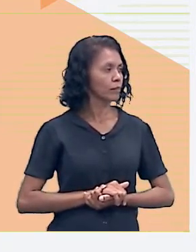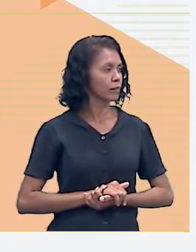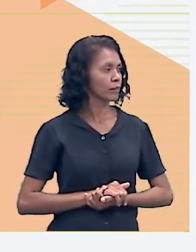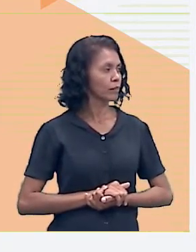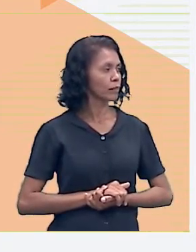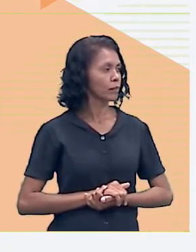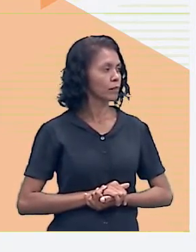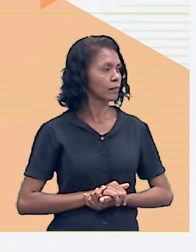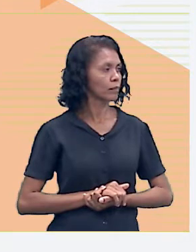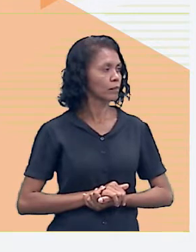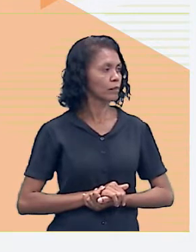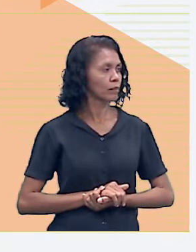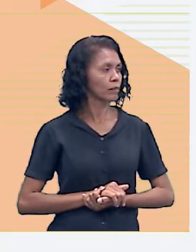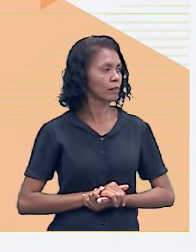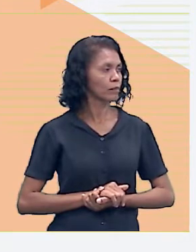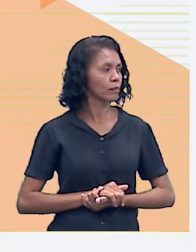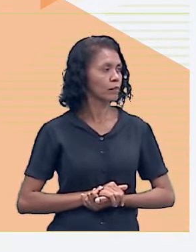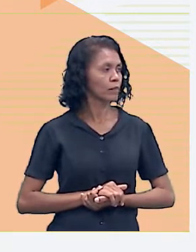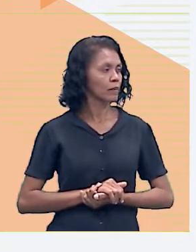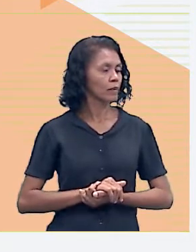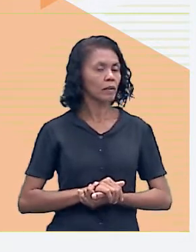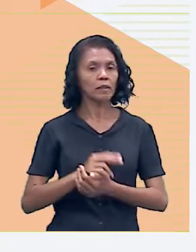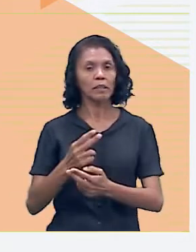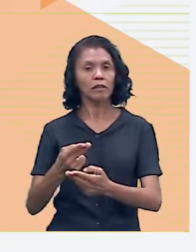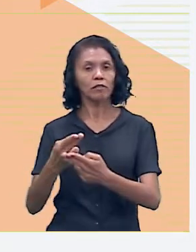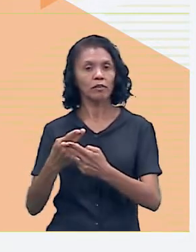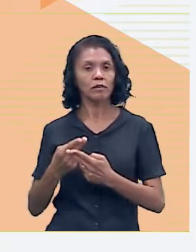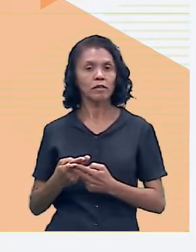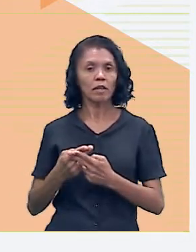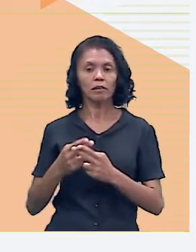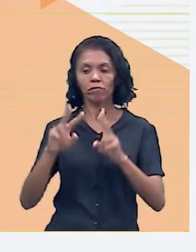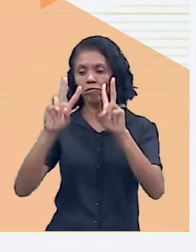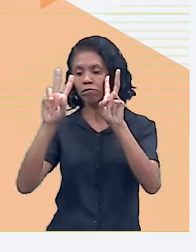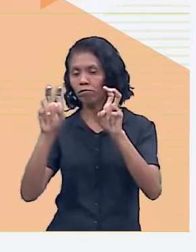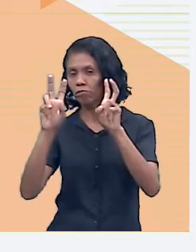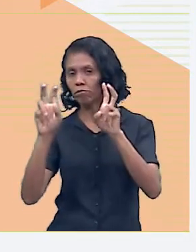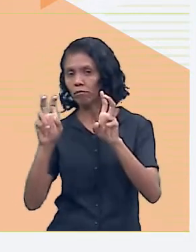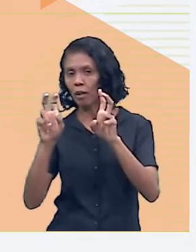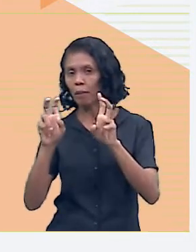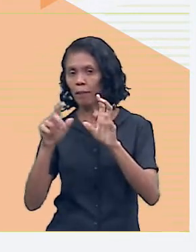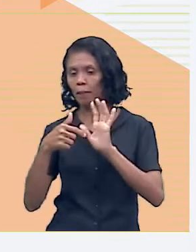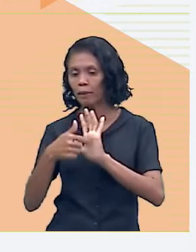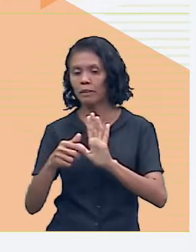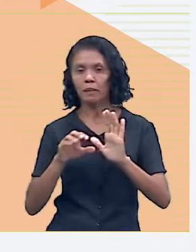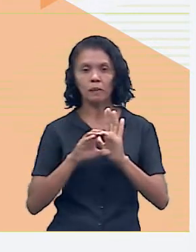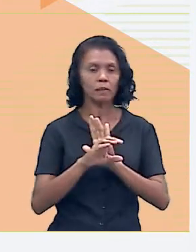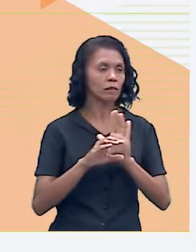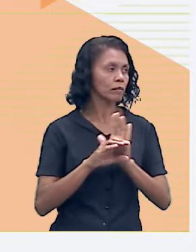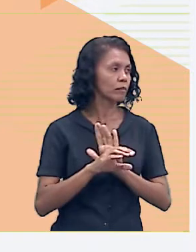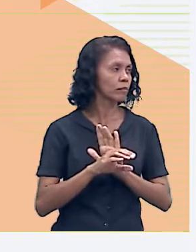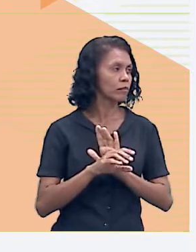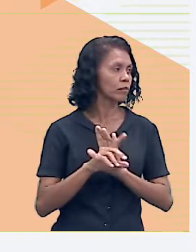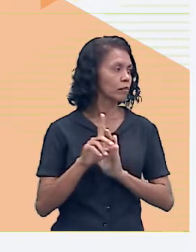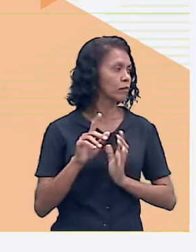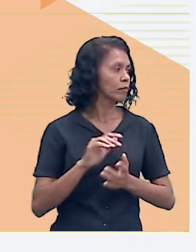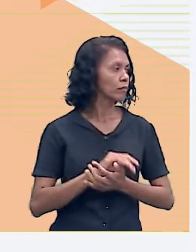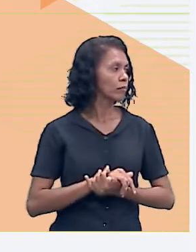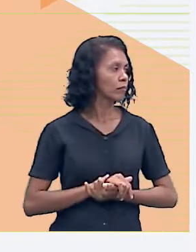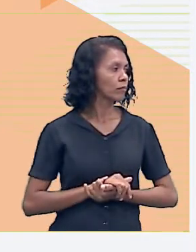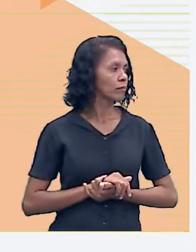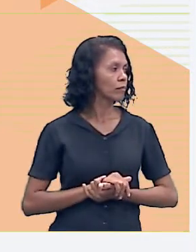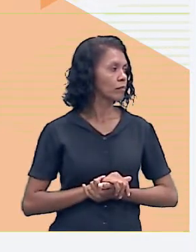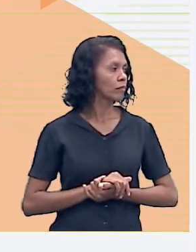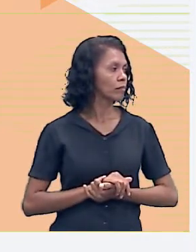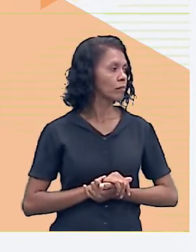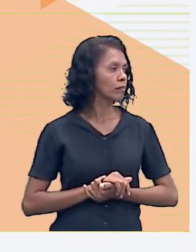ele te avisou aqui até um aposto para fazer essa essa conceituação essa definição foi impulsionado